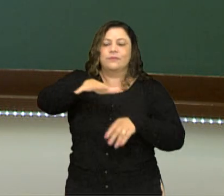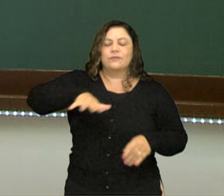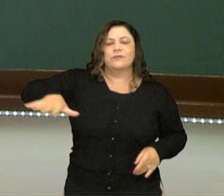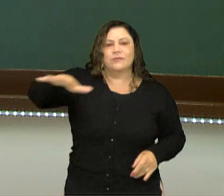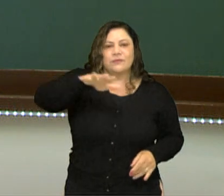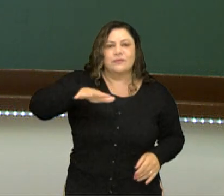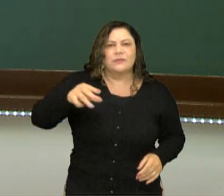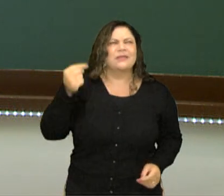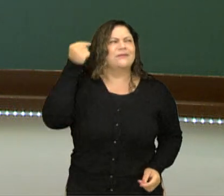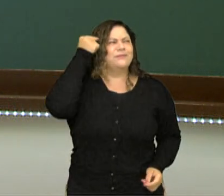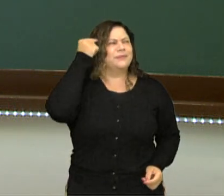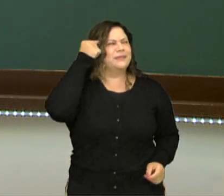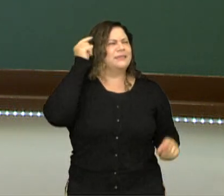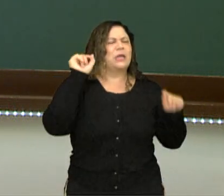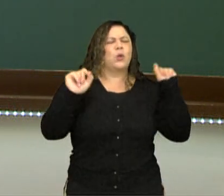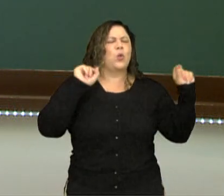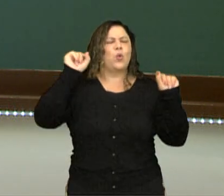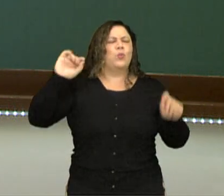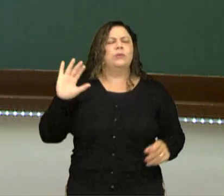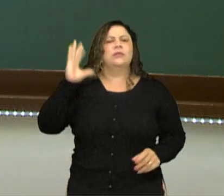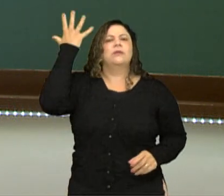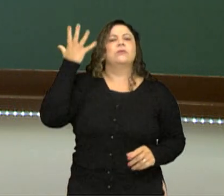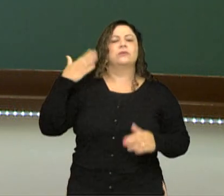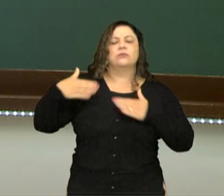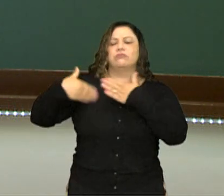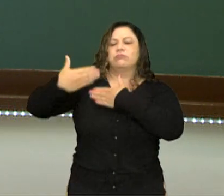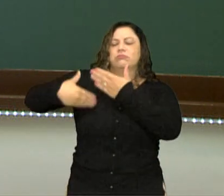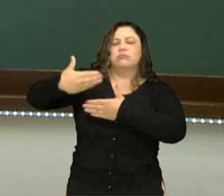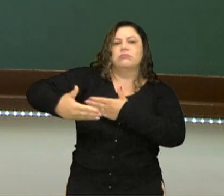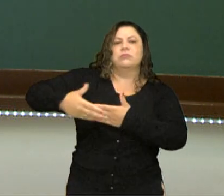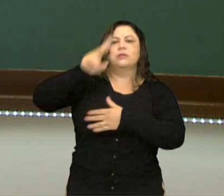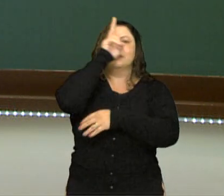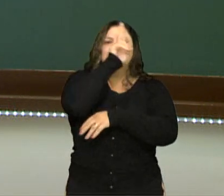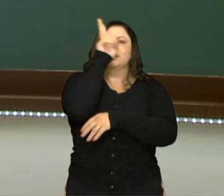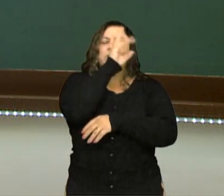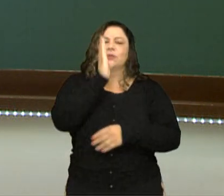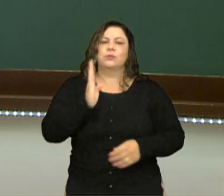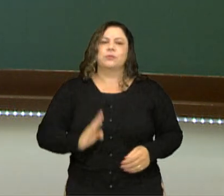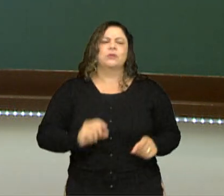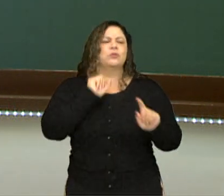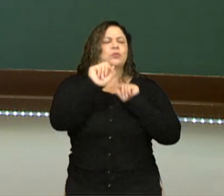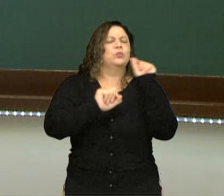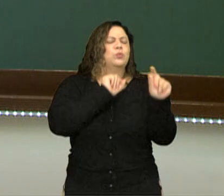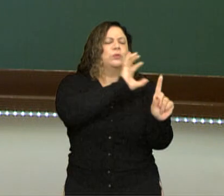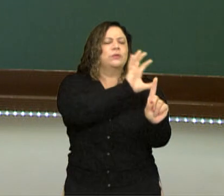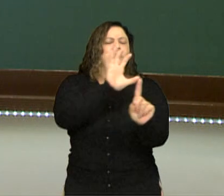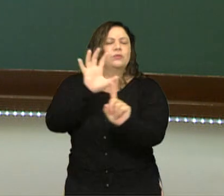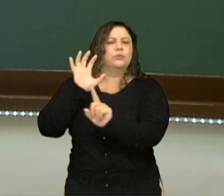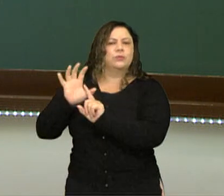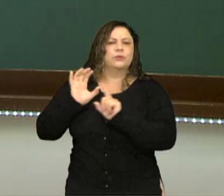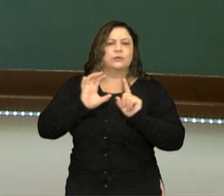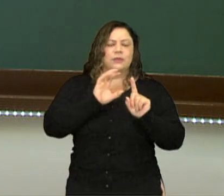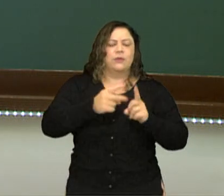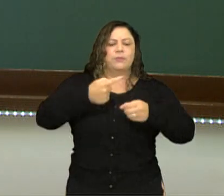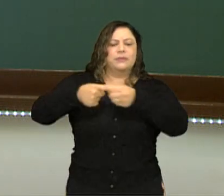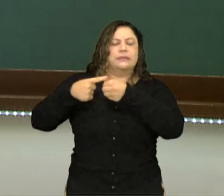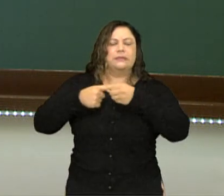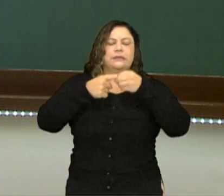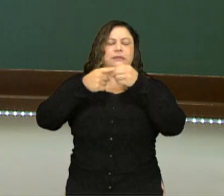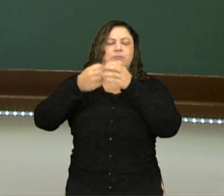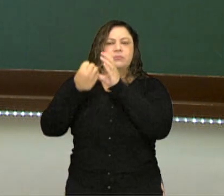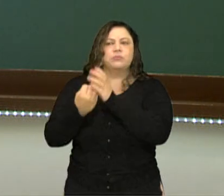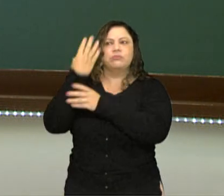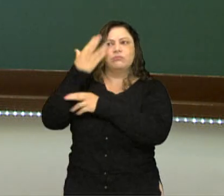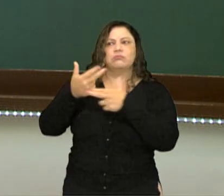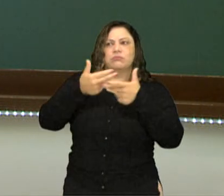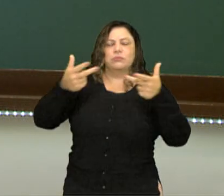Então vamos pensar como isso aconteceu ao longo da história do Brasil e o que influenciou para que a urbanização acontecesse no nosso